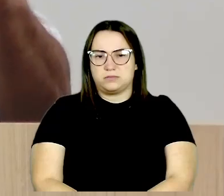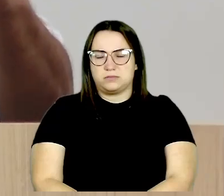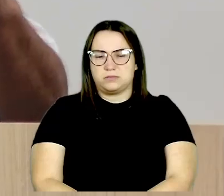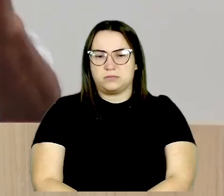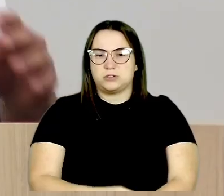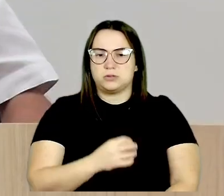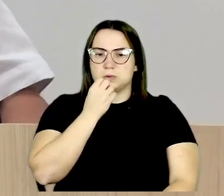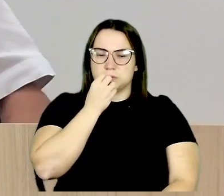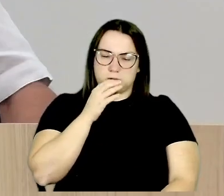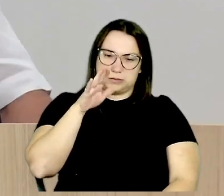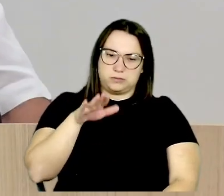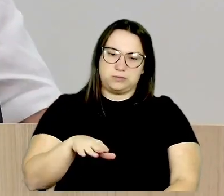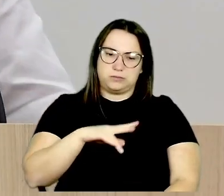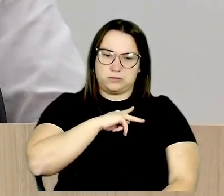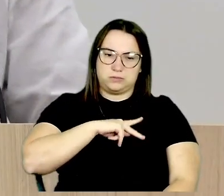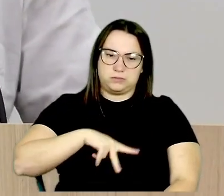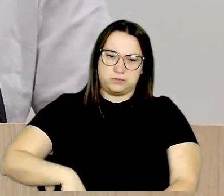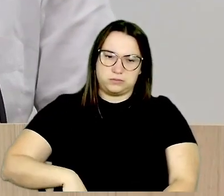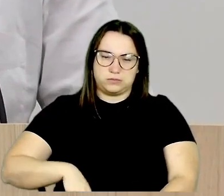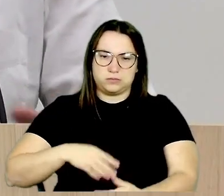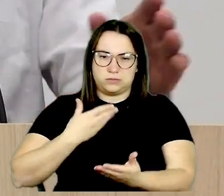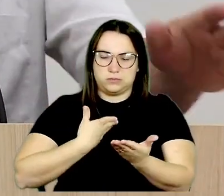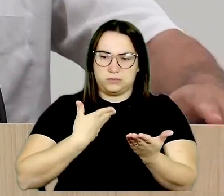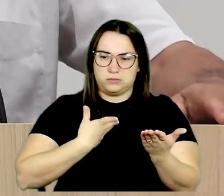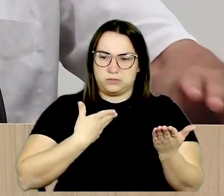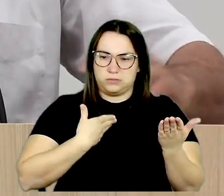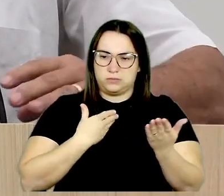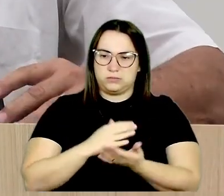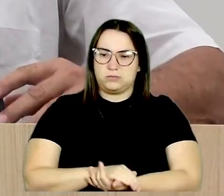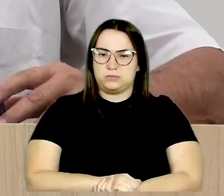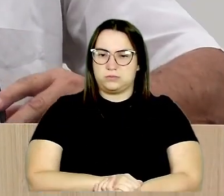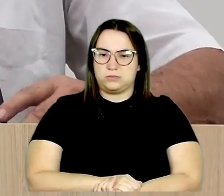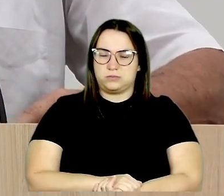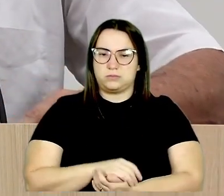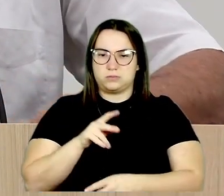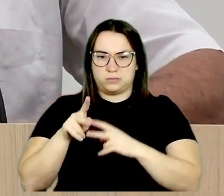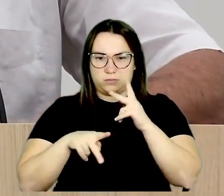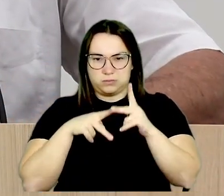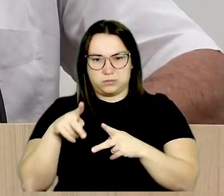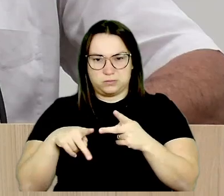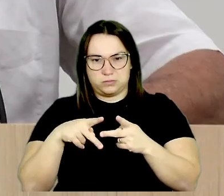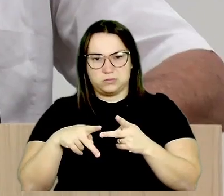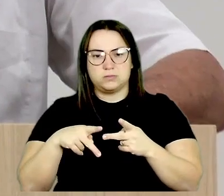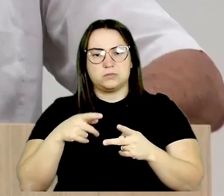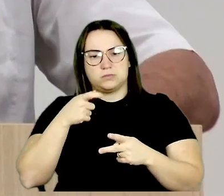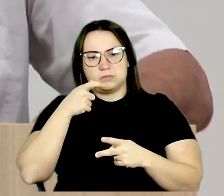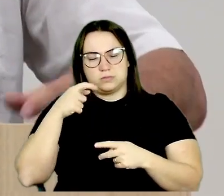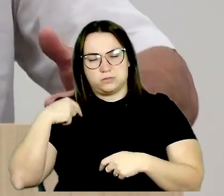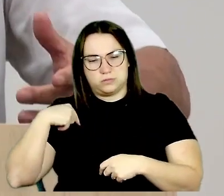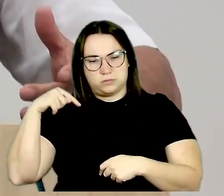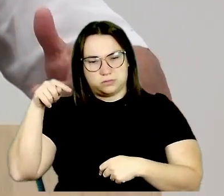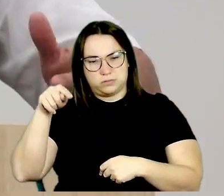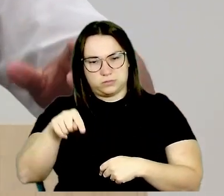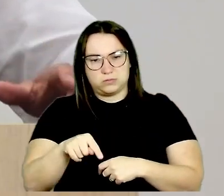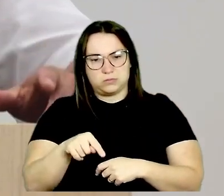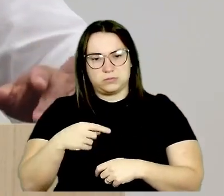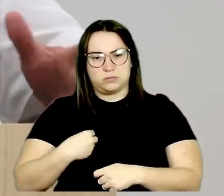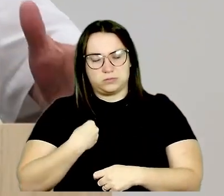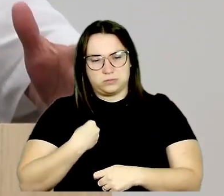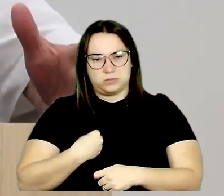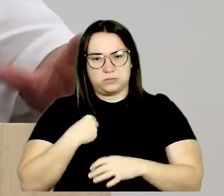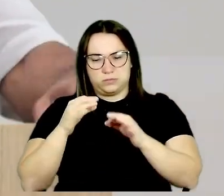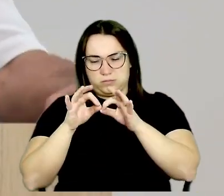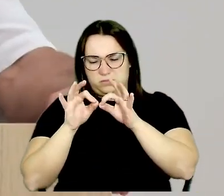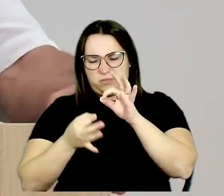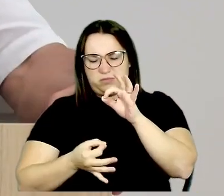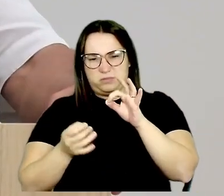Boa tarde, presidente, demais colegas, público que nos prestigia com a sua presença. Não vou me alongar muito,